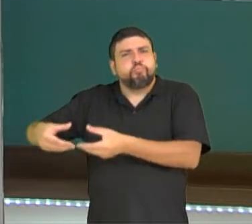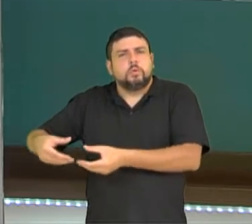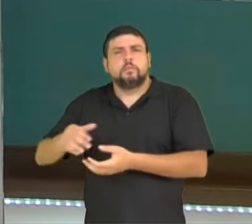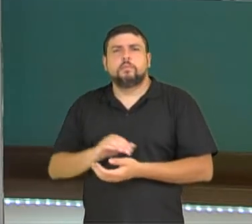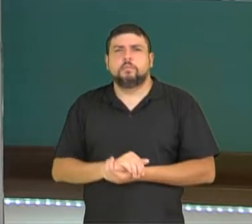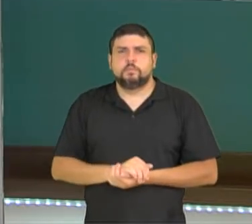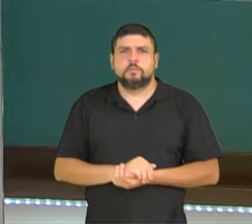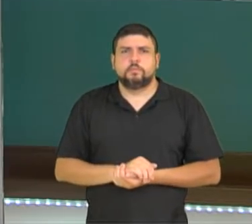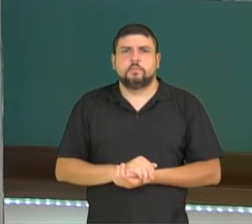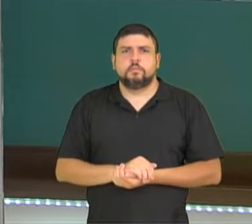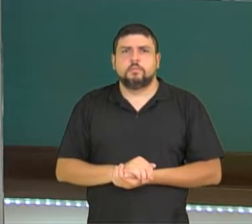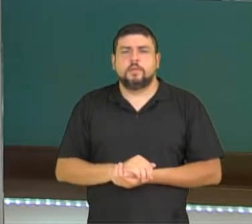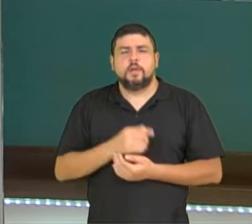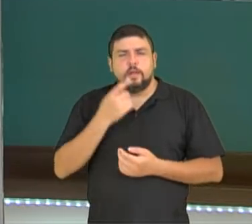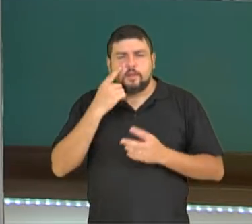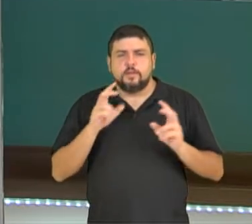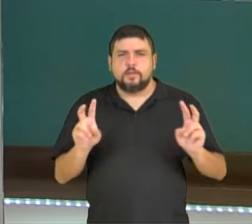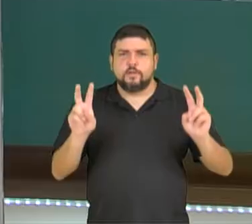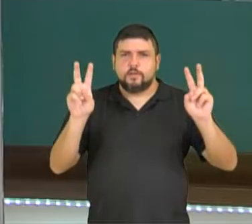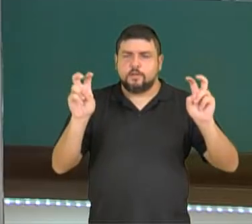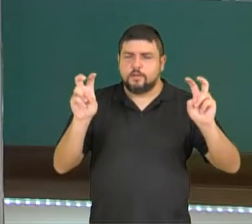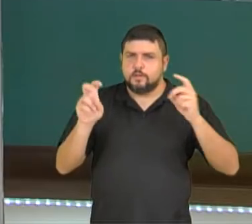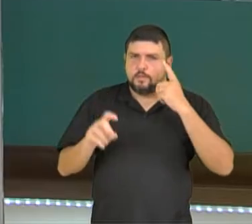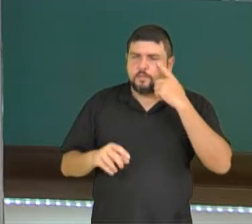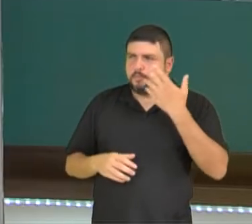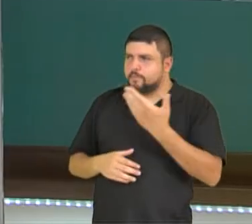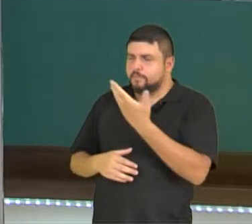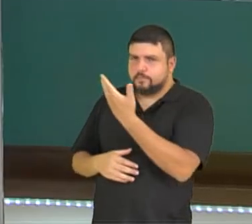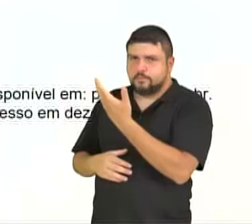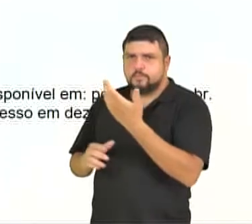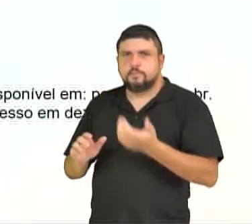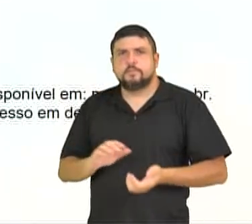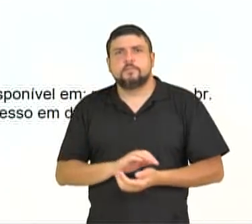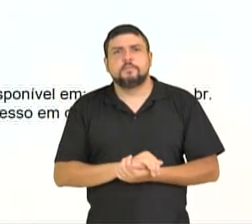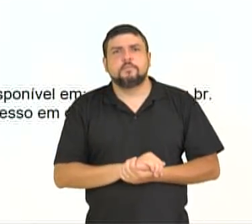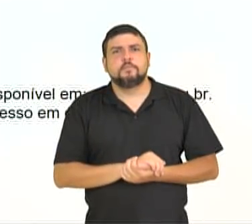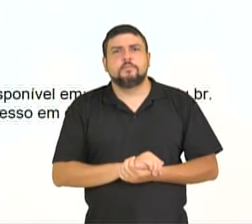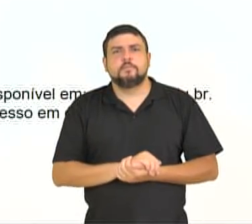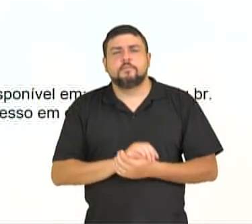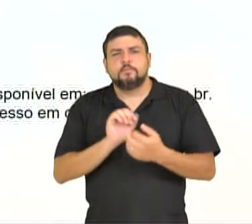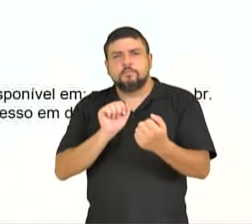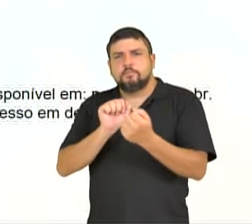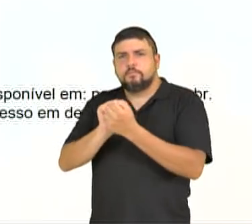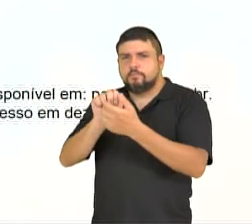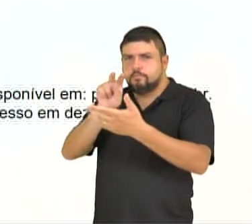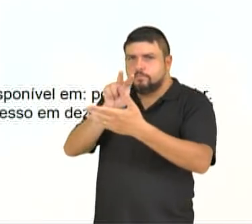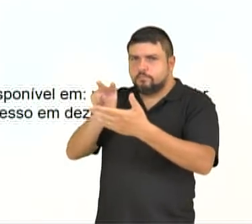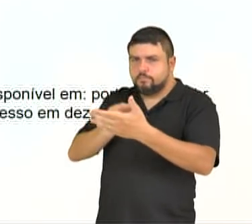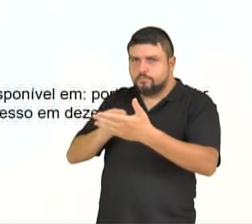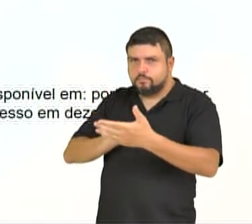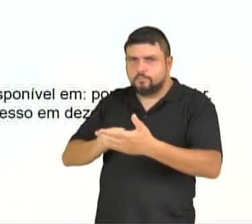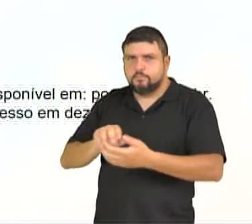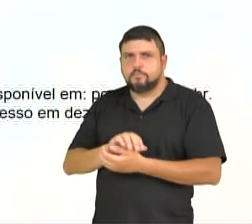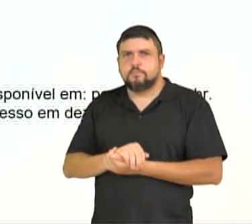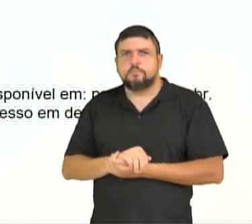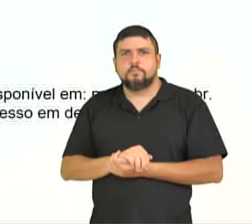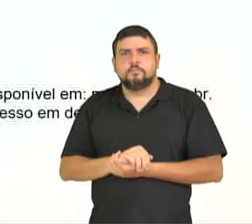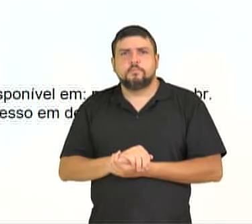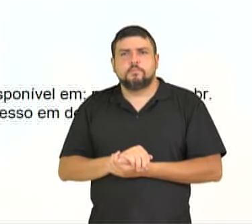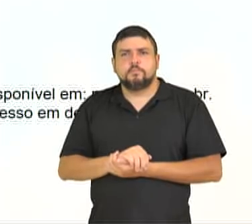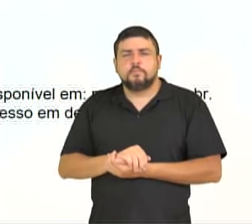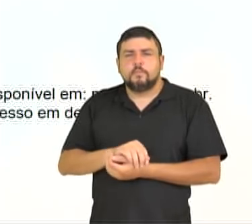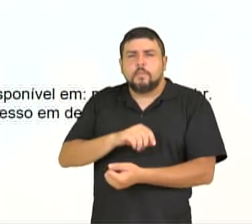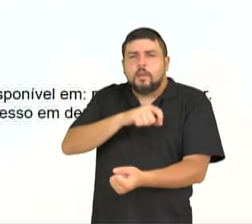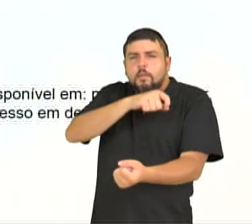percebeu, essa é a nossa temática e temos um cartaz que aborda isso. Faça a leitura comigo. É de gota em gota